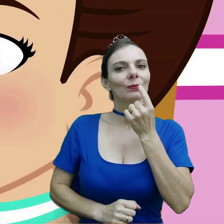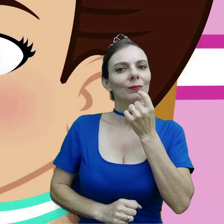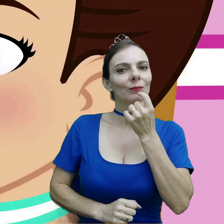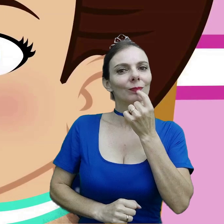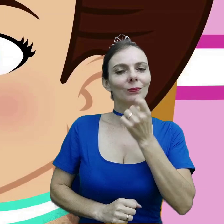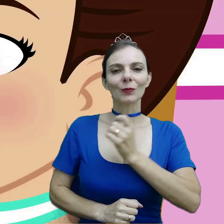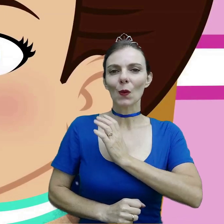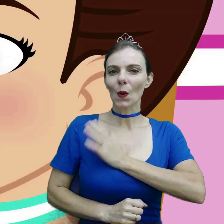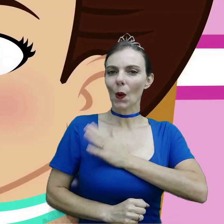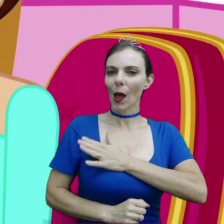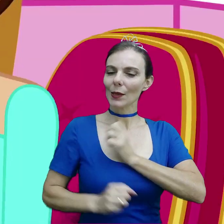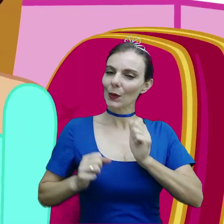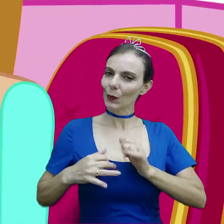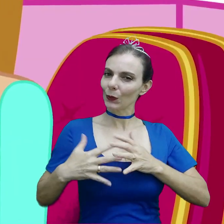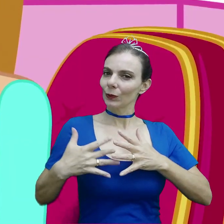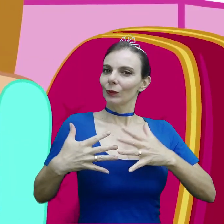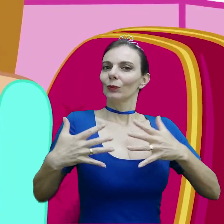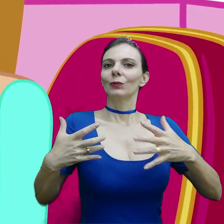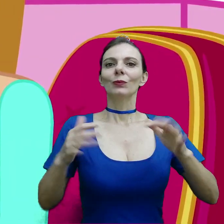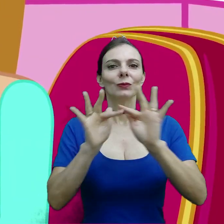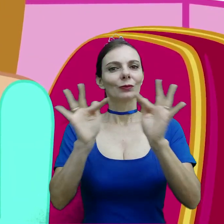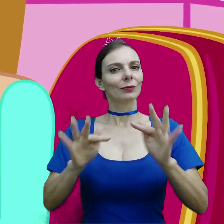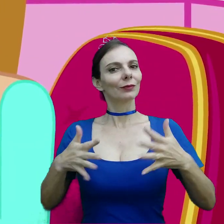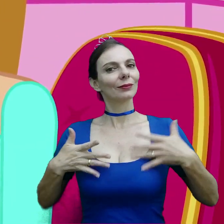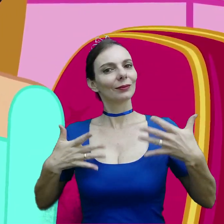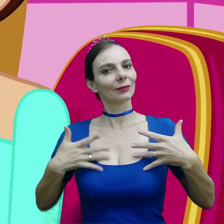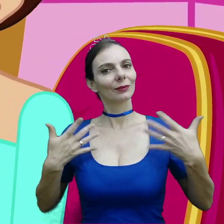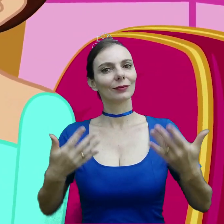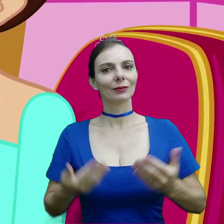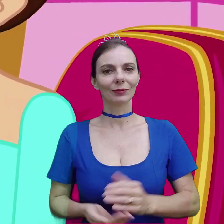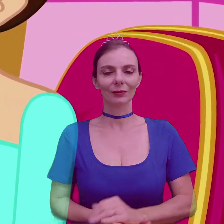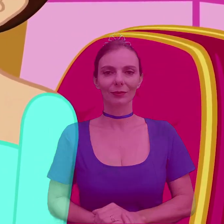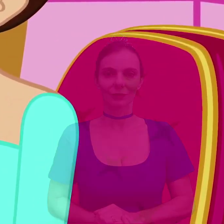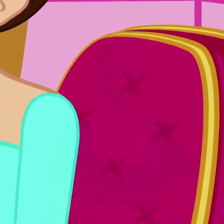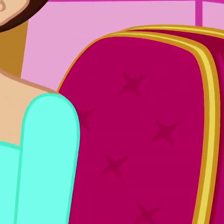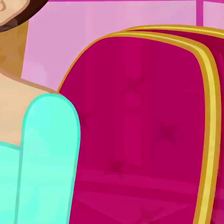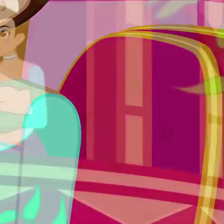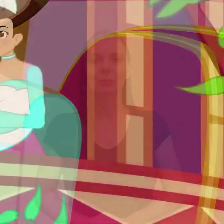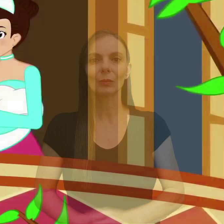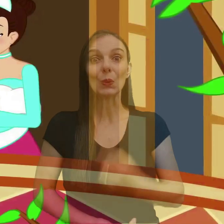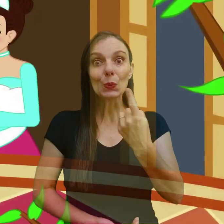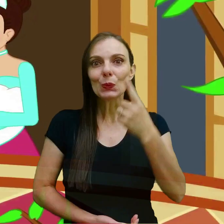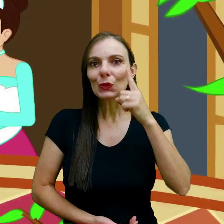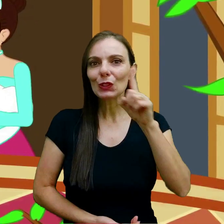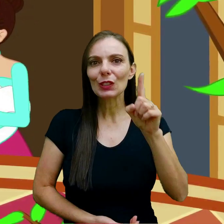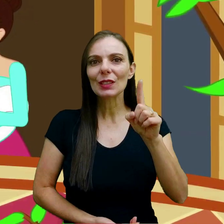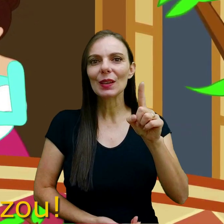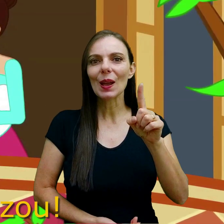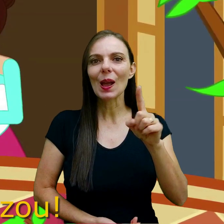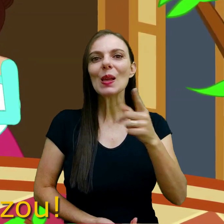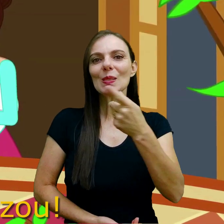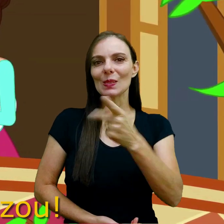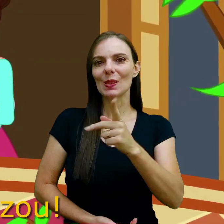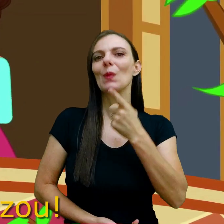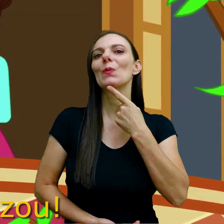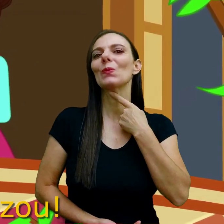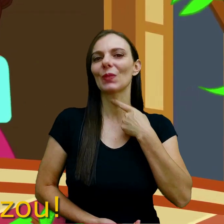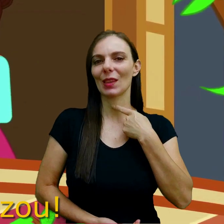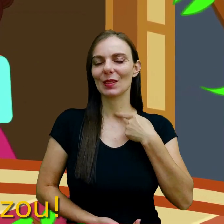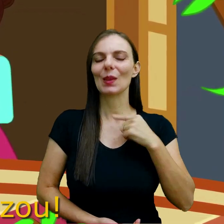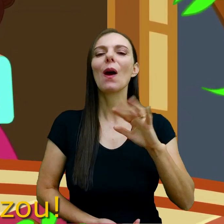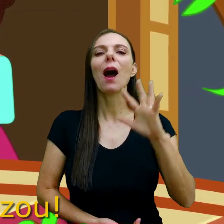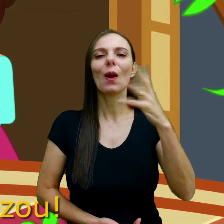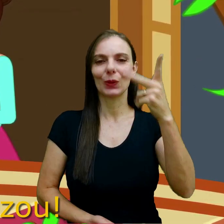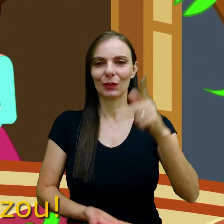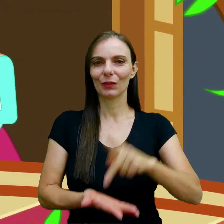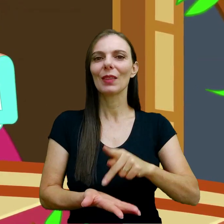lábios rosados e um coração cheio de alegria e felicidade. E um dia, o desejo da